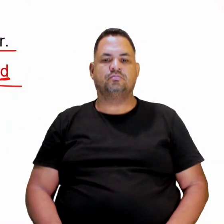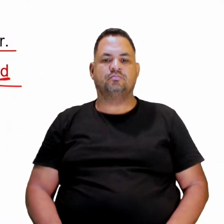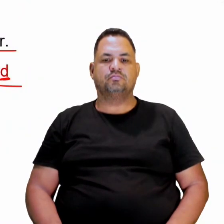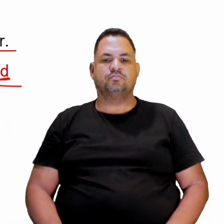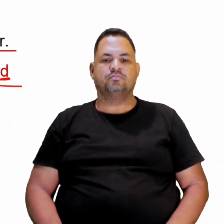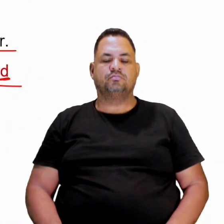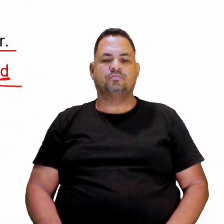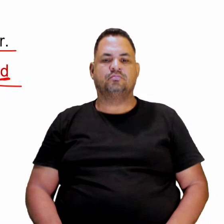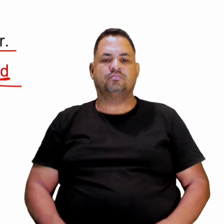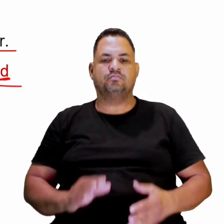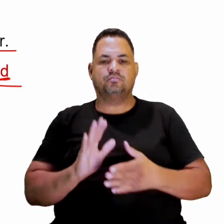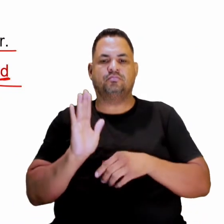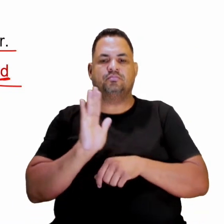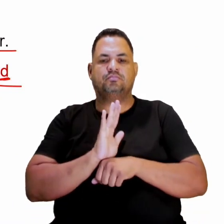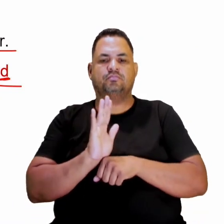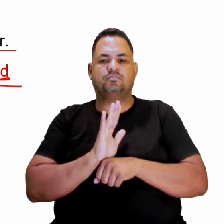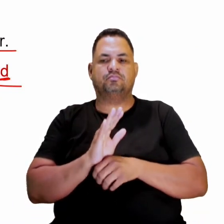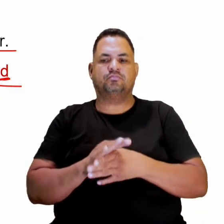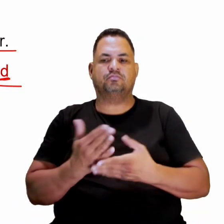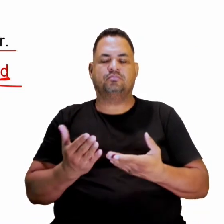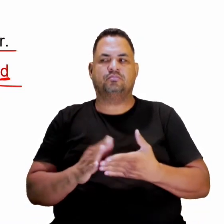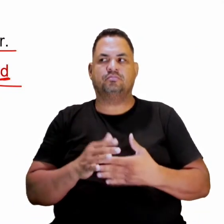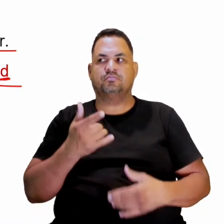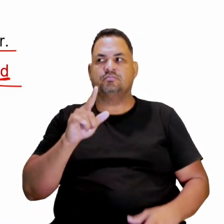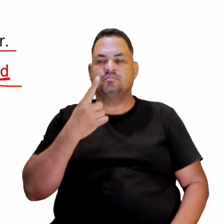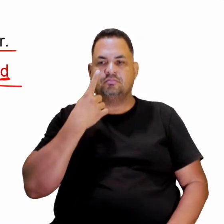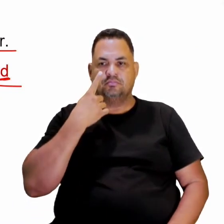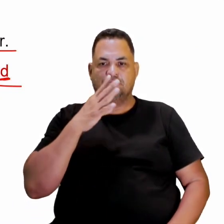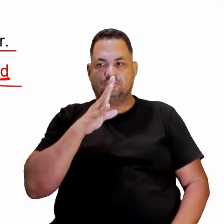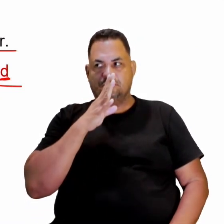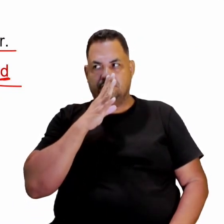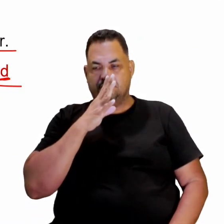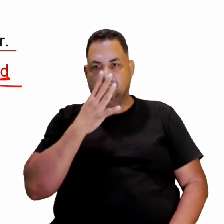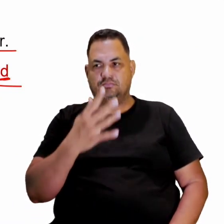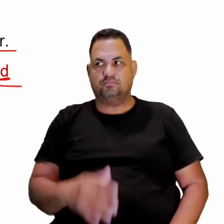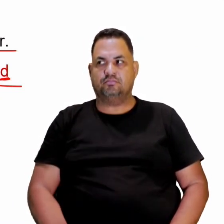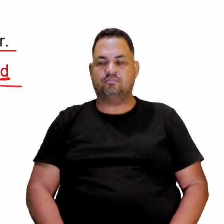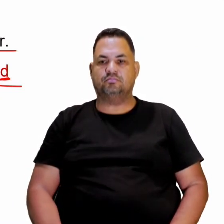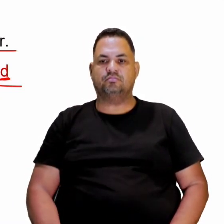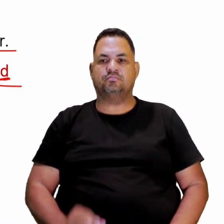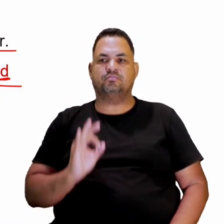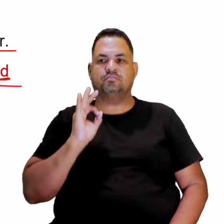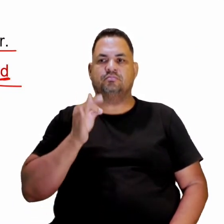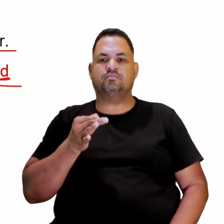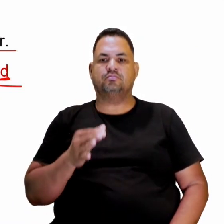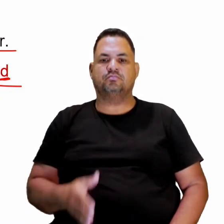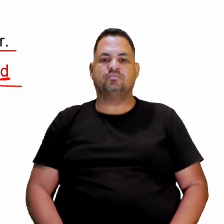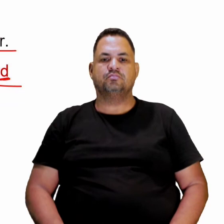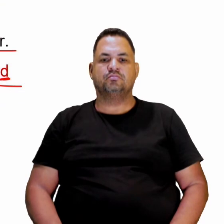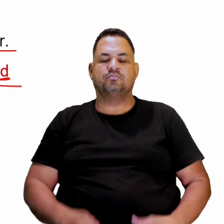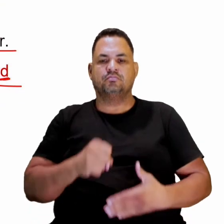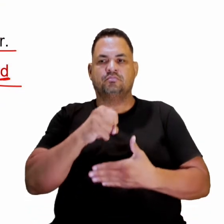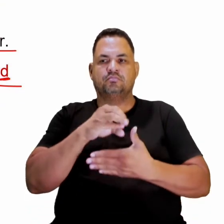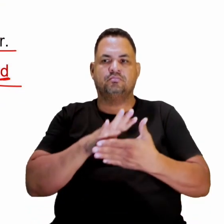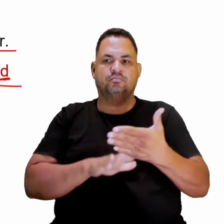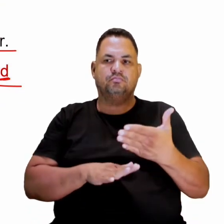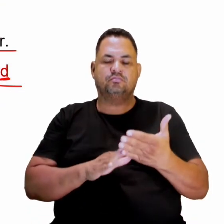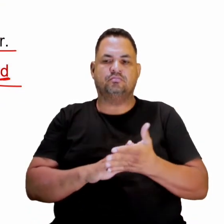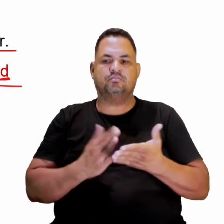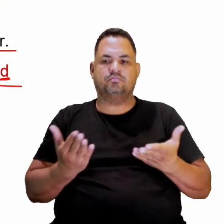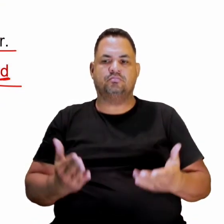provavelmente o filme, né? Outro filme que ele foi assistir, certo? Então, essa atividade